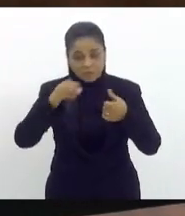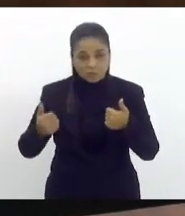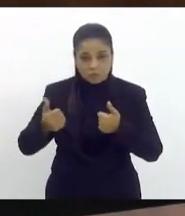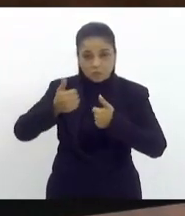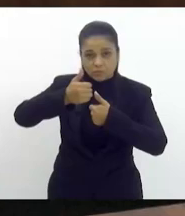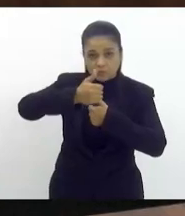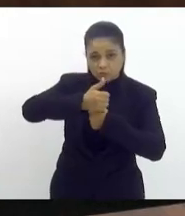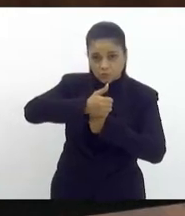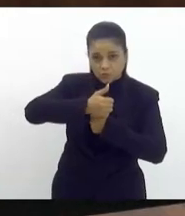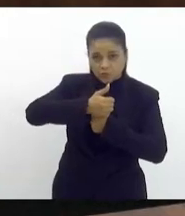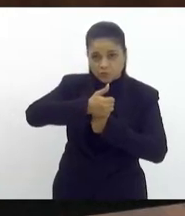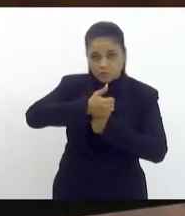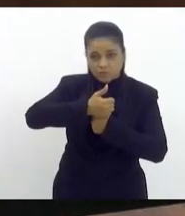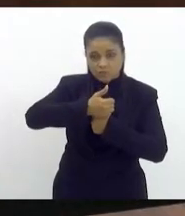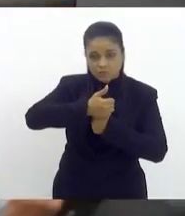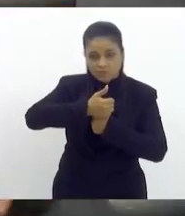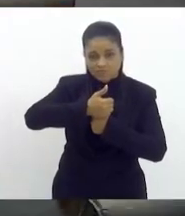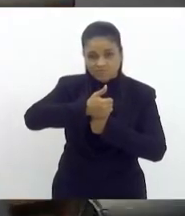presente